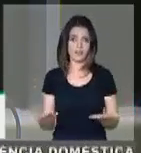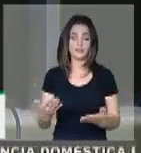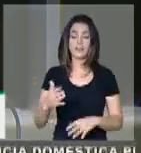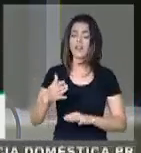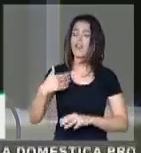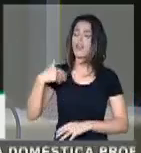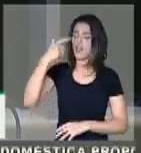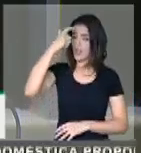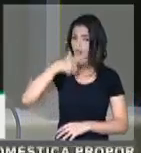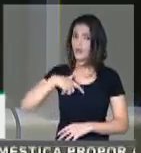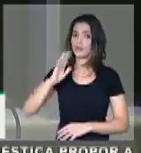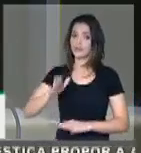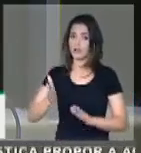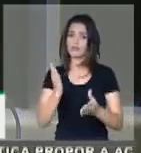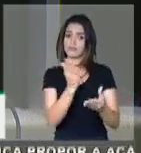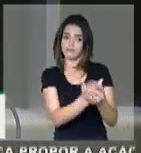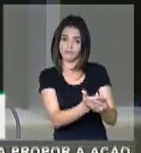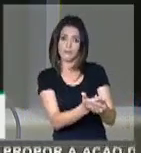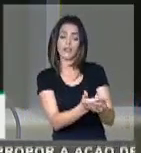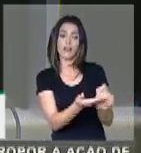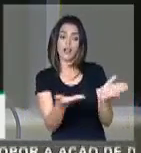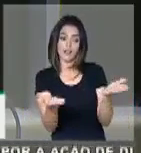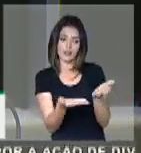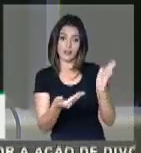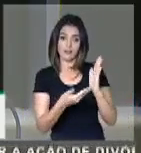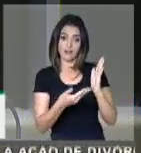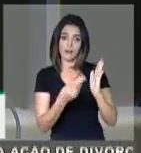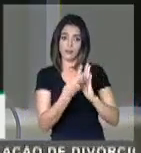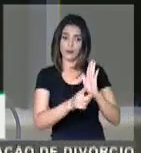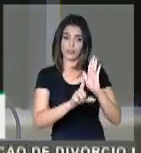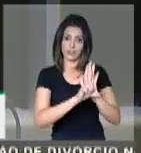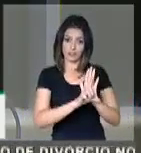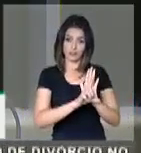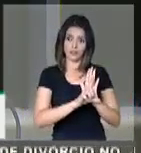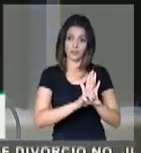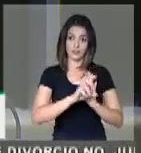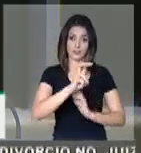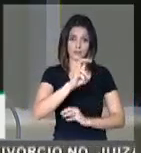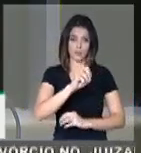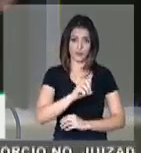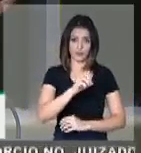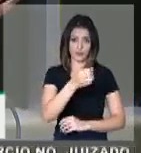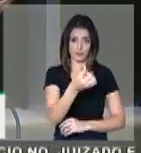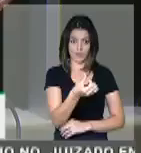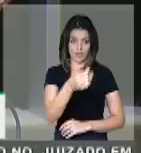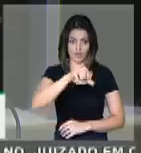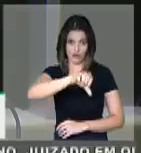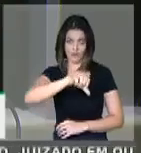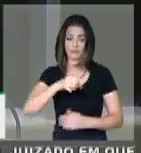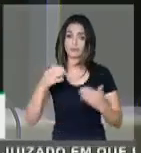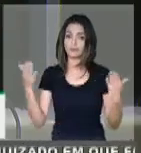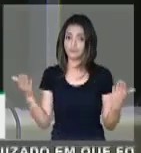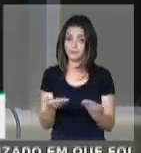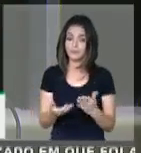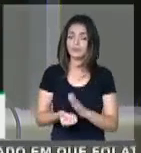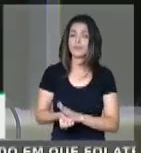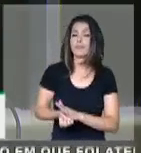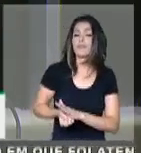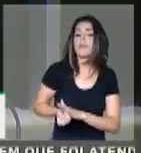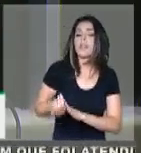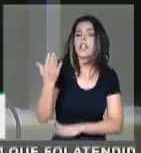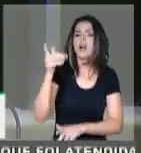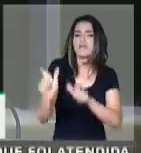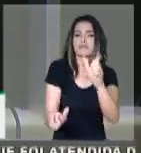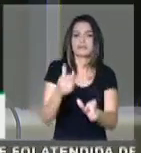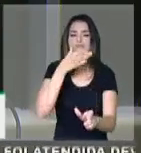esta casa, protocolei um projeto de lei de número 5069. Hoje, milhares e